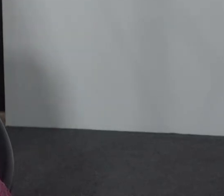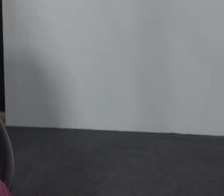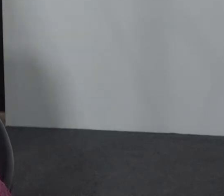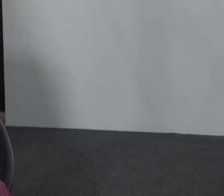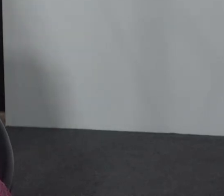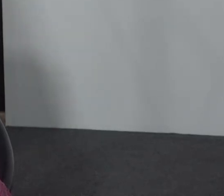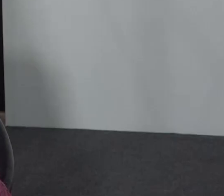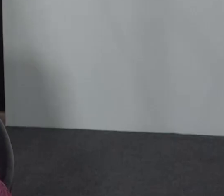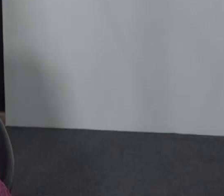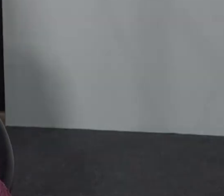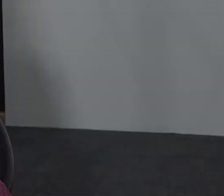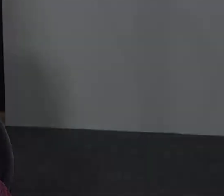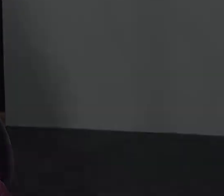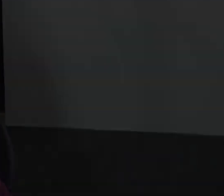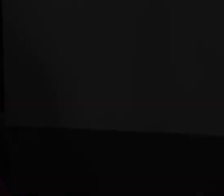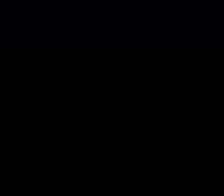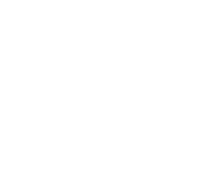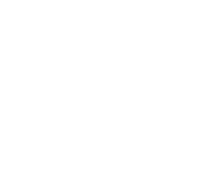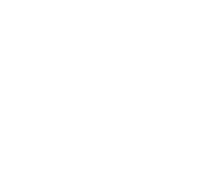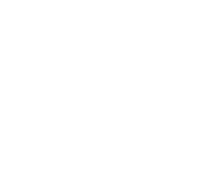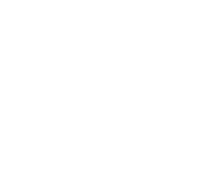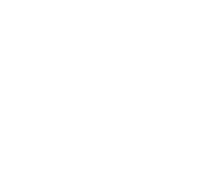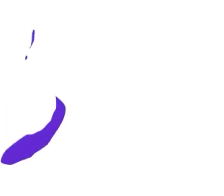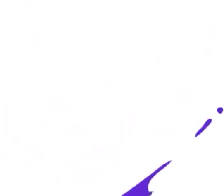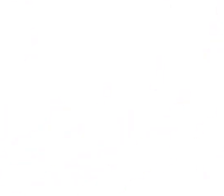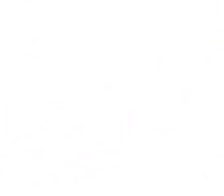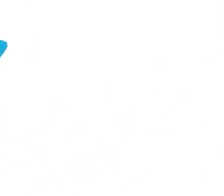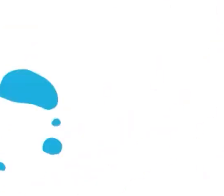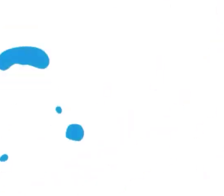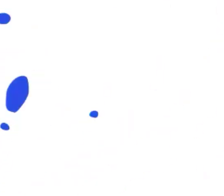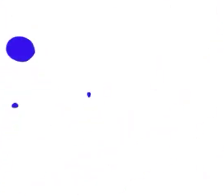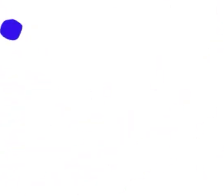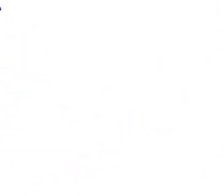Todos Somos Gente.